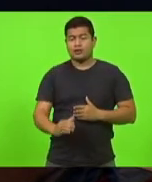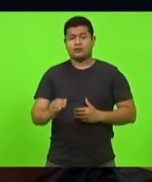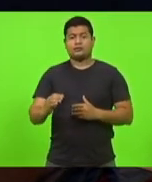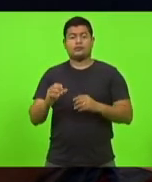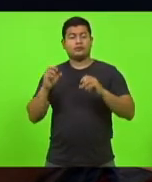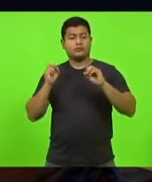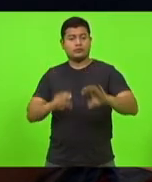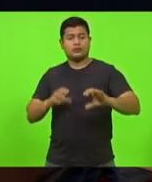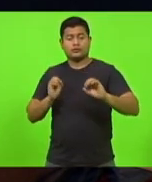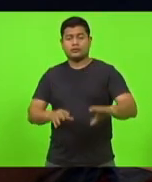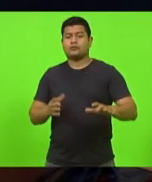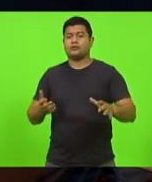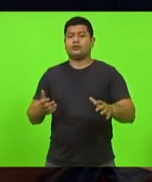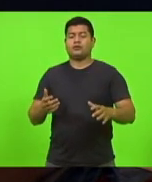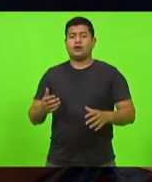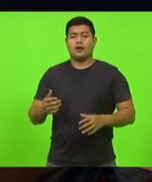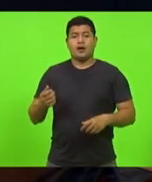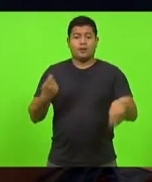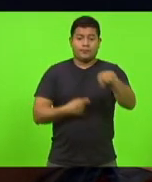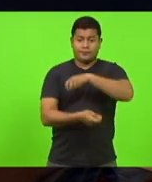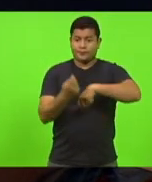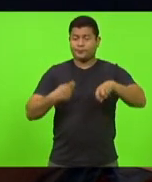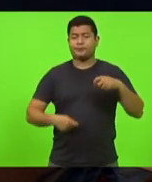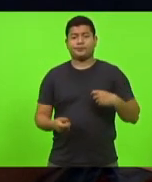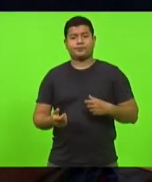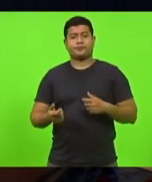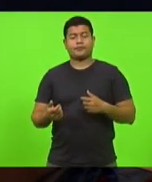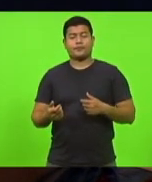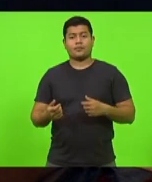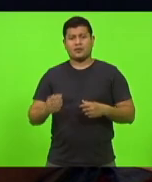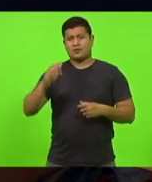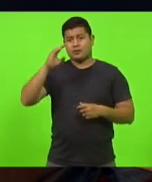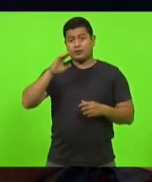da Administração, inclusive com a presença do